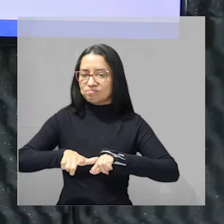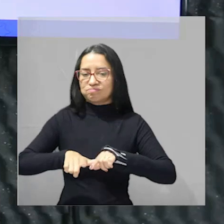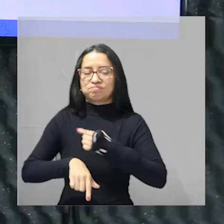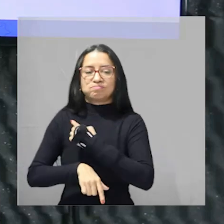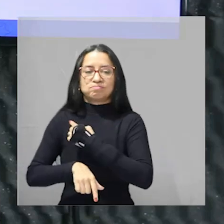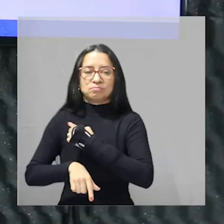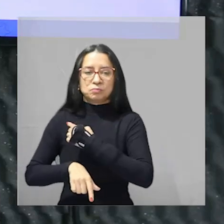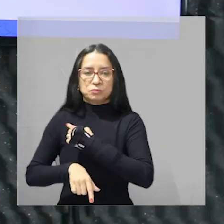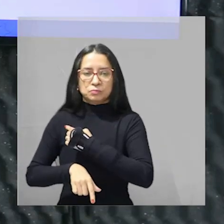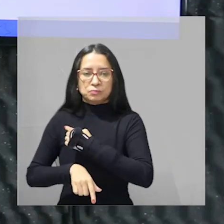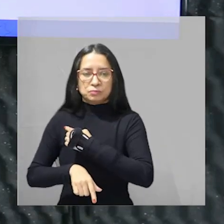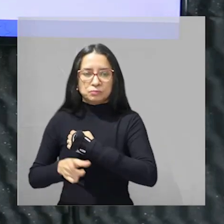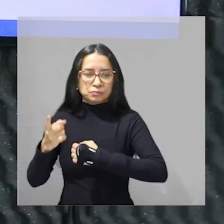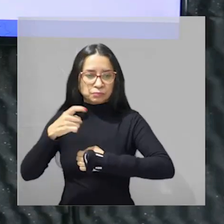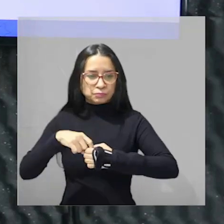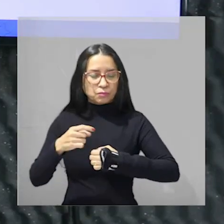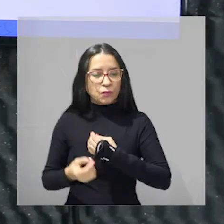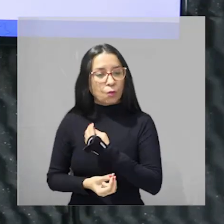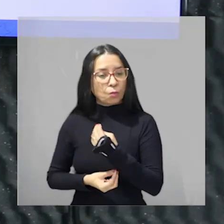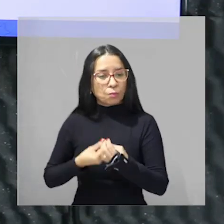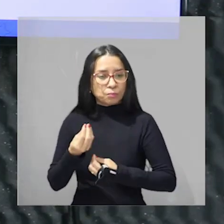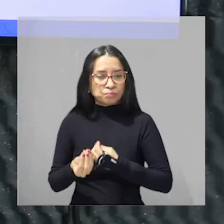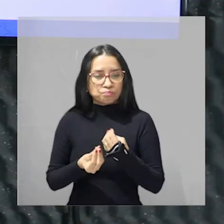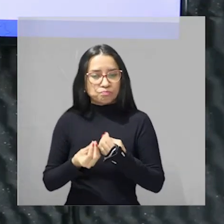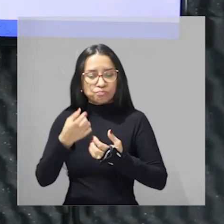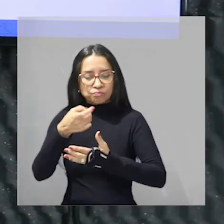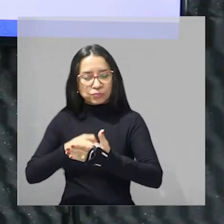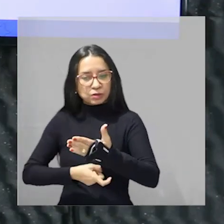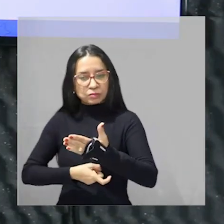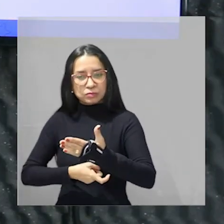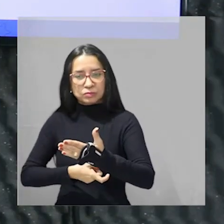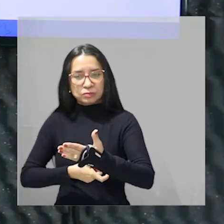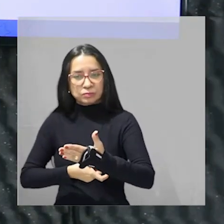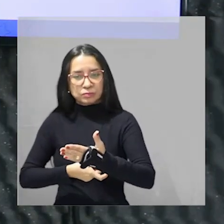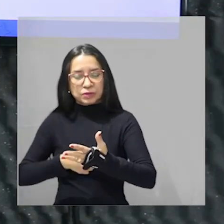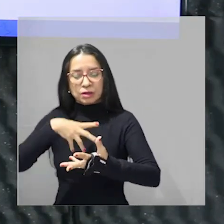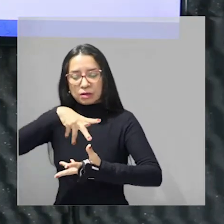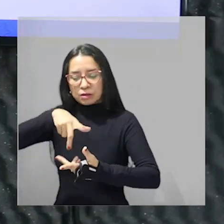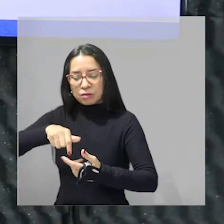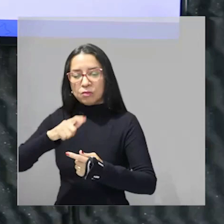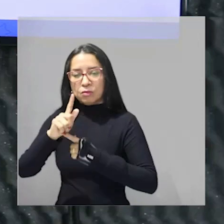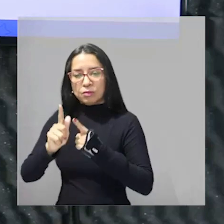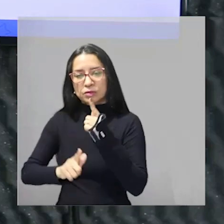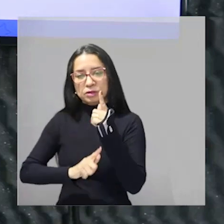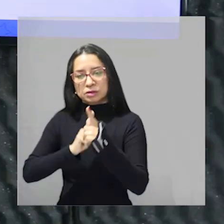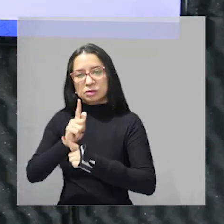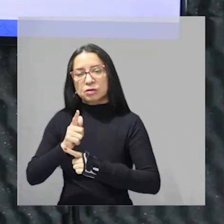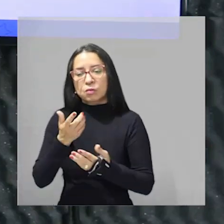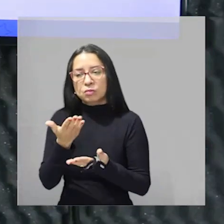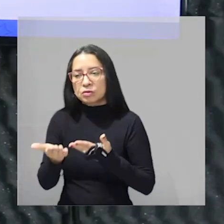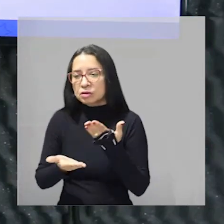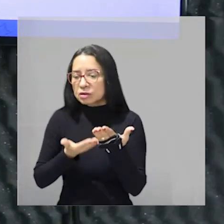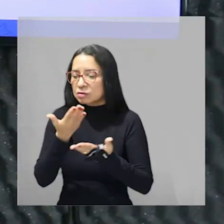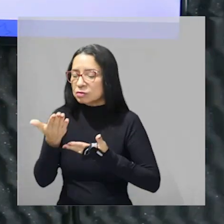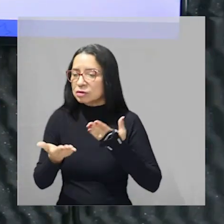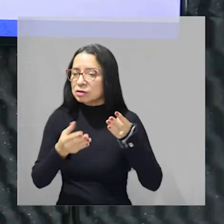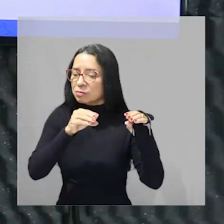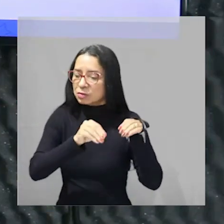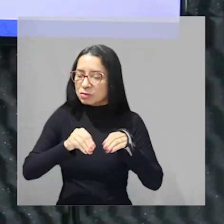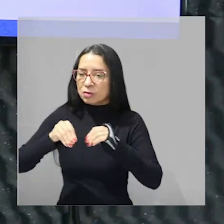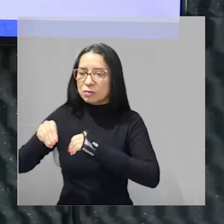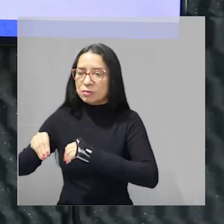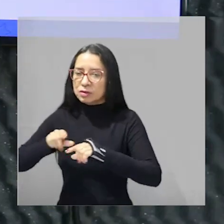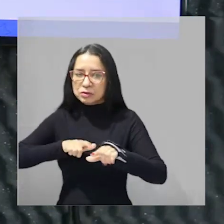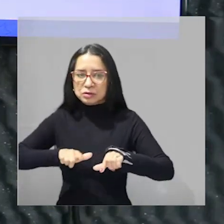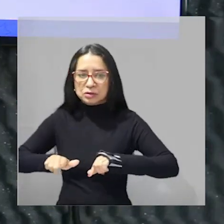lá. Ó. Vamos lá. Tomando o texto, na globalização, o tratamento ao migrante laboral é condicionado pelo quê,